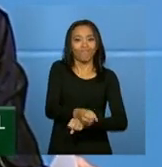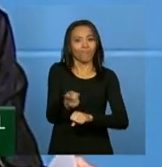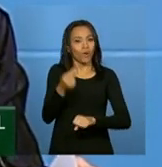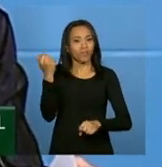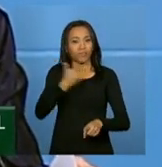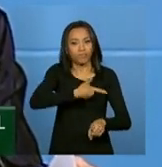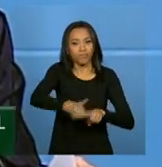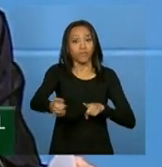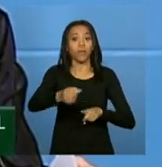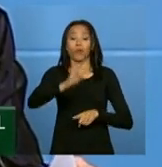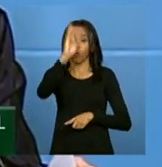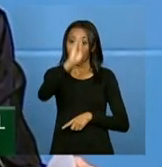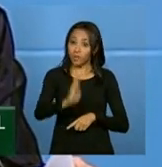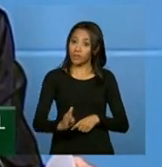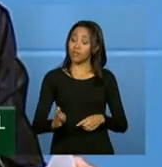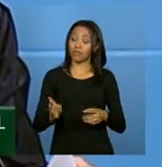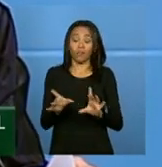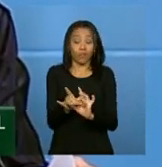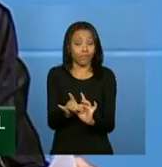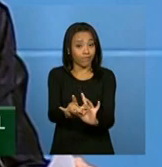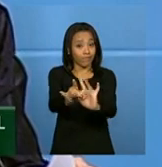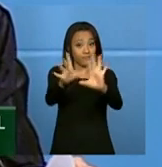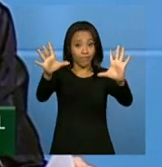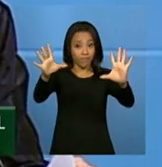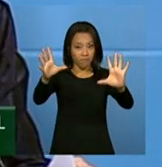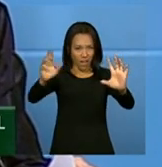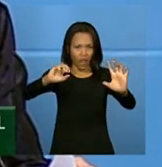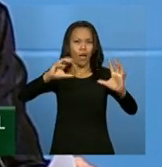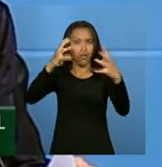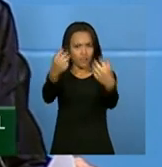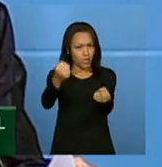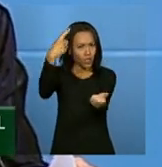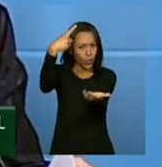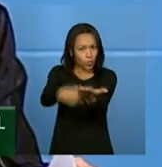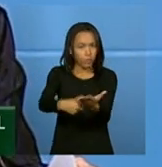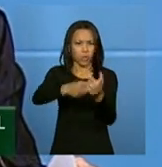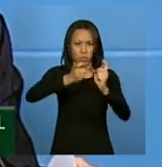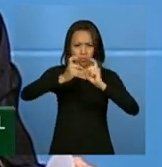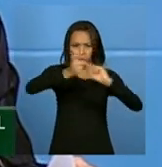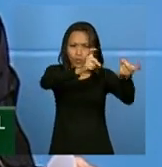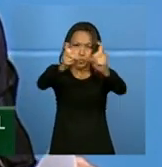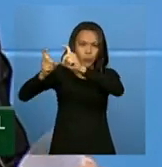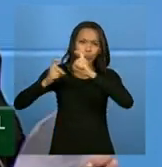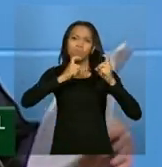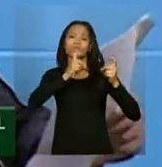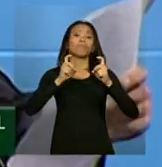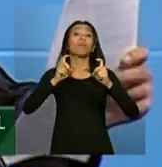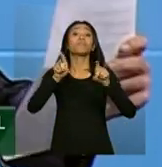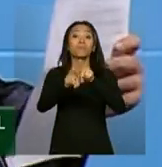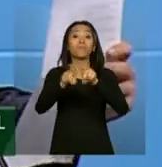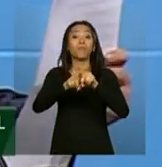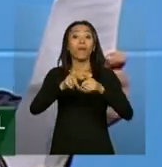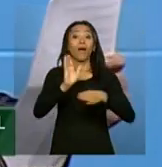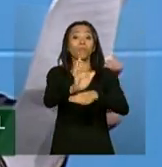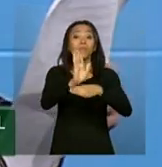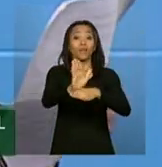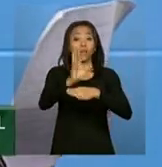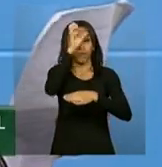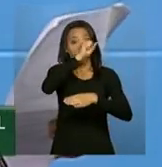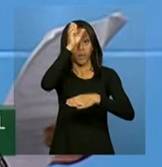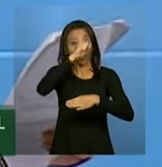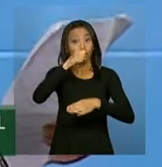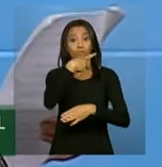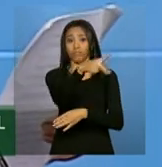Brasil não só se coloca à disposição para enfrentar esse debate, mas para colaborar, para aprender com as experiências.